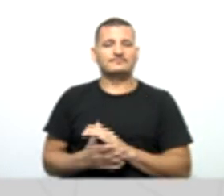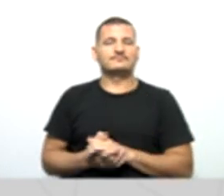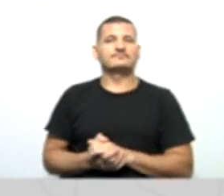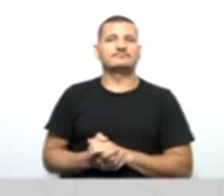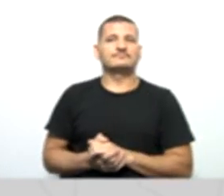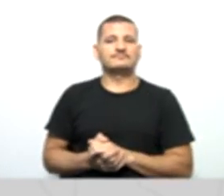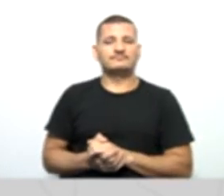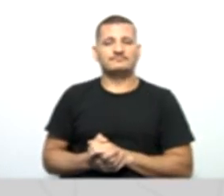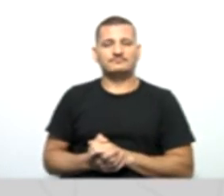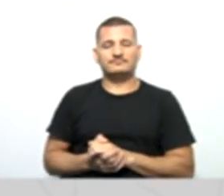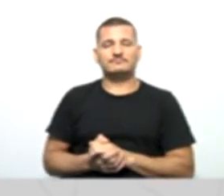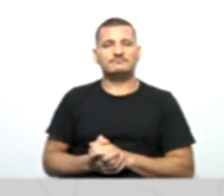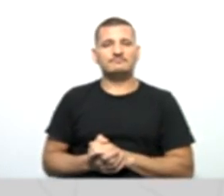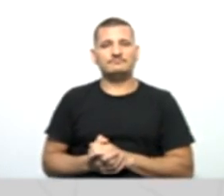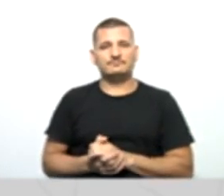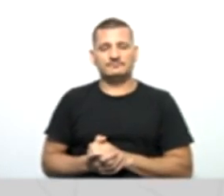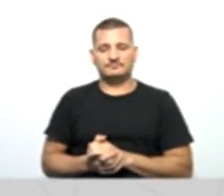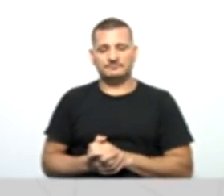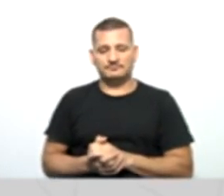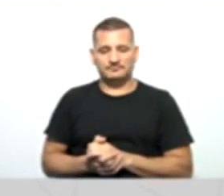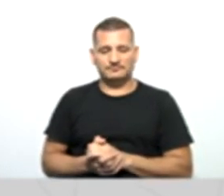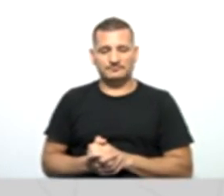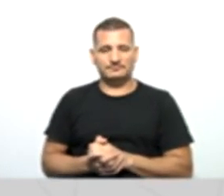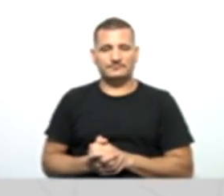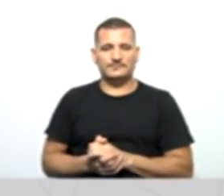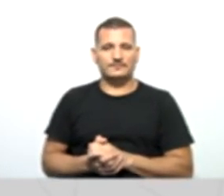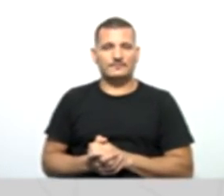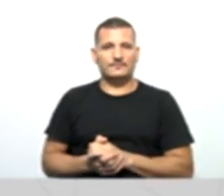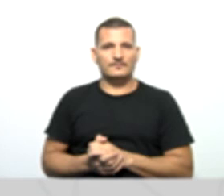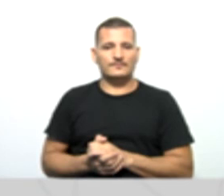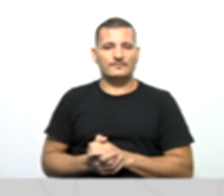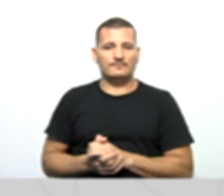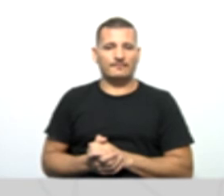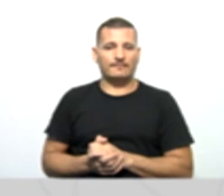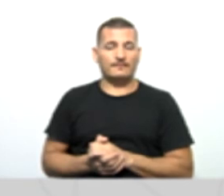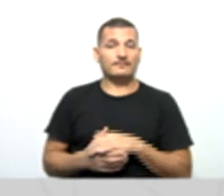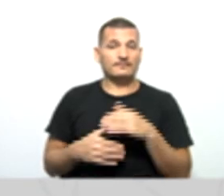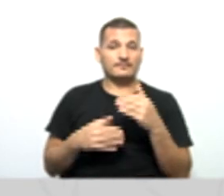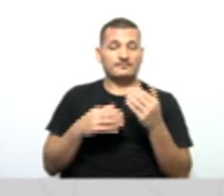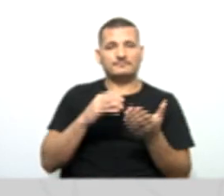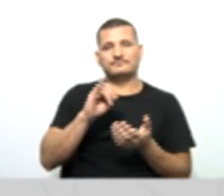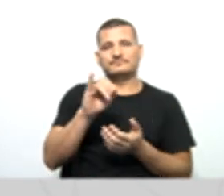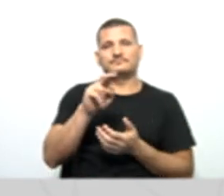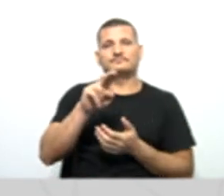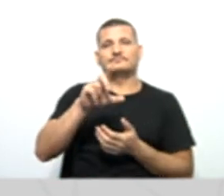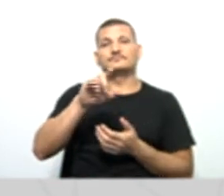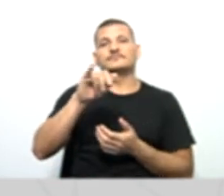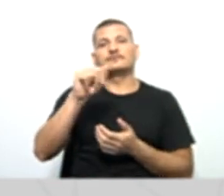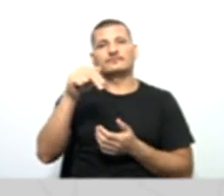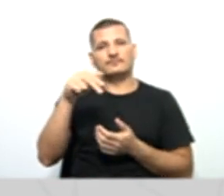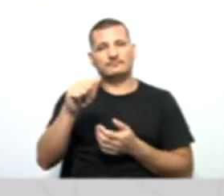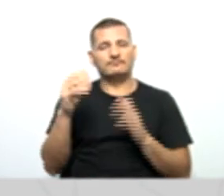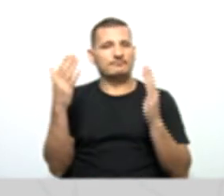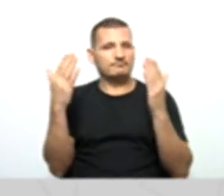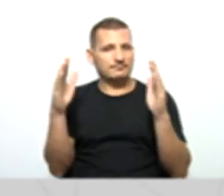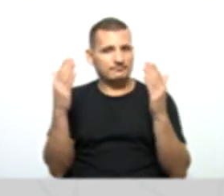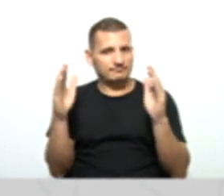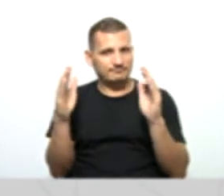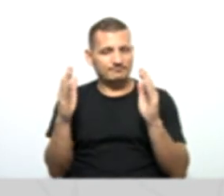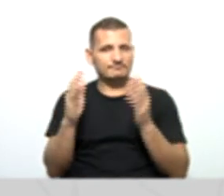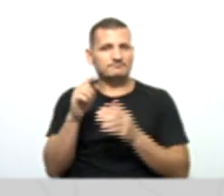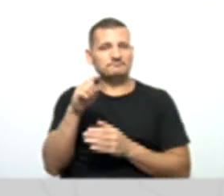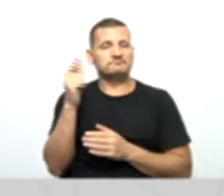desconsiderar para realizar as atividades do seu projeto. Ok, gente? Então, a Juliana aí está mais de que parabéns.